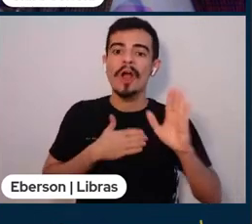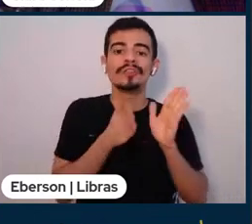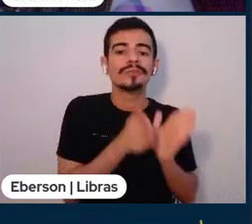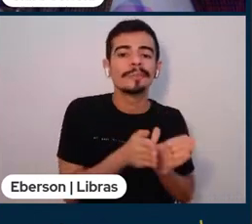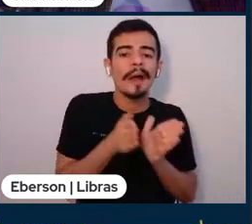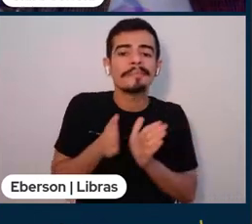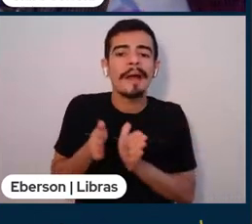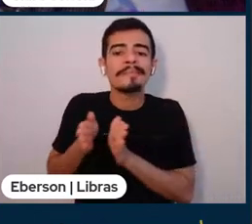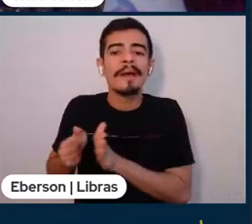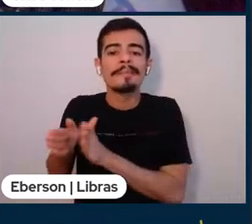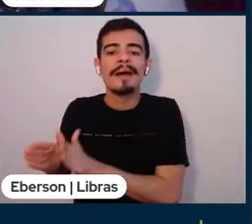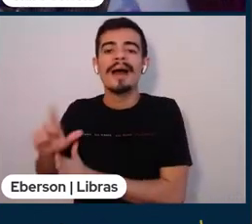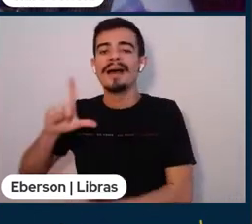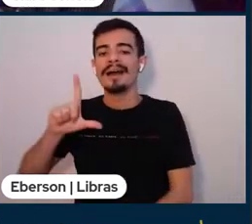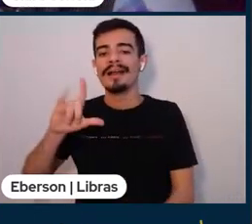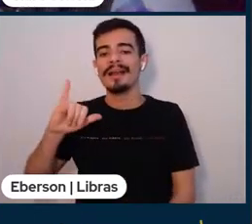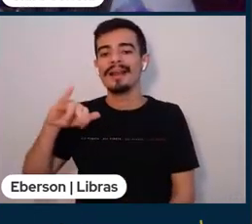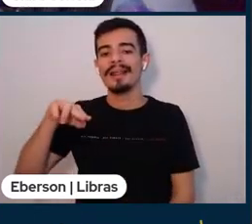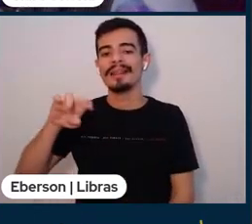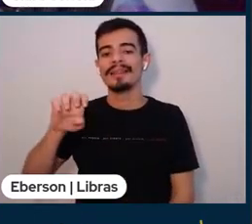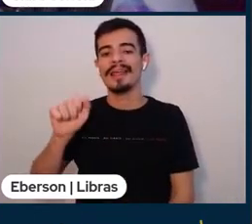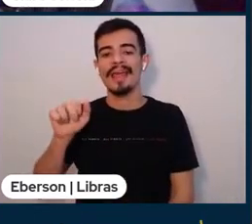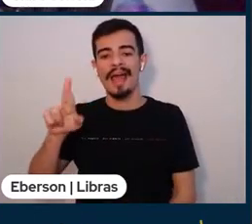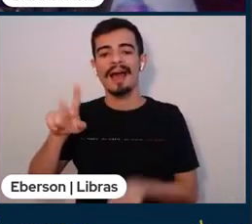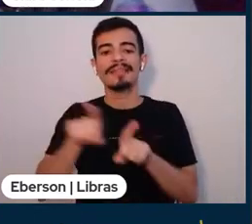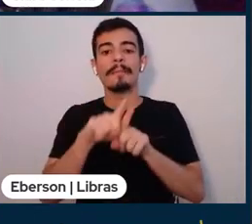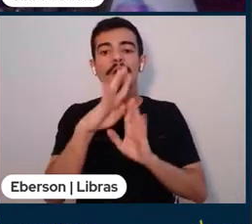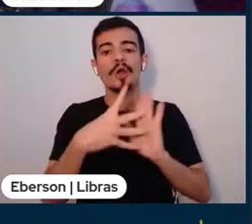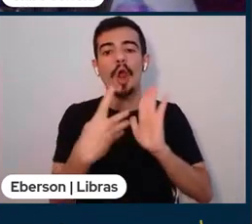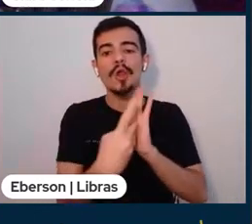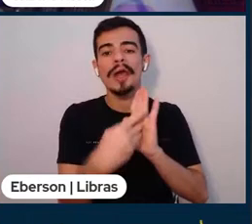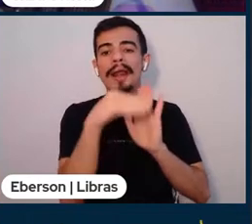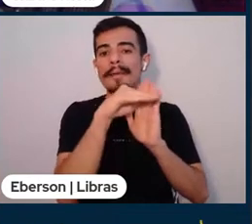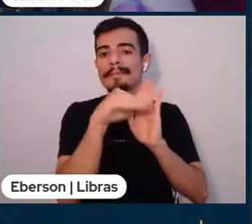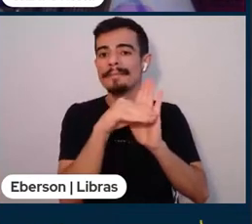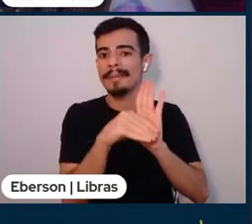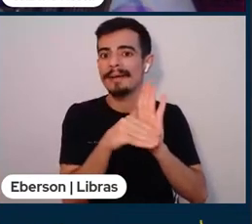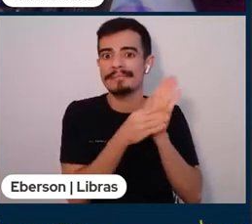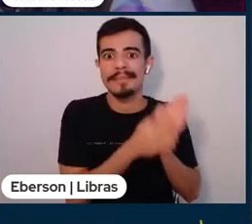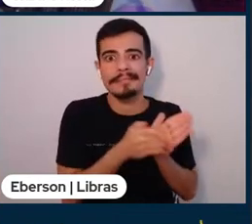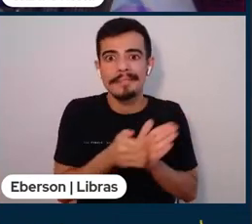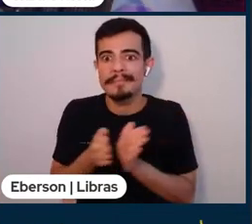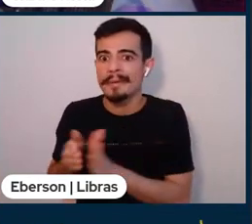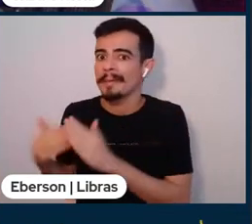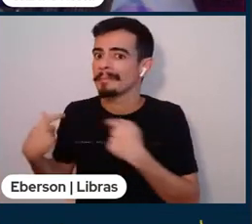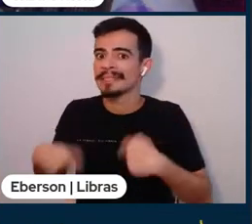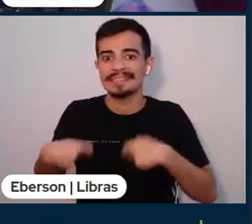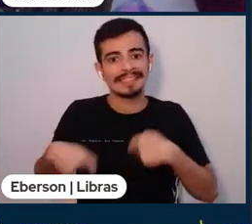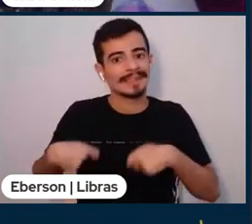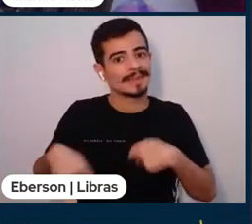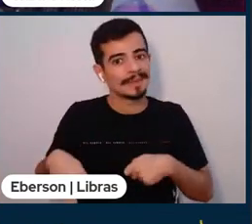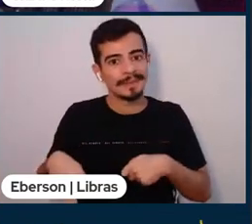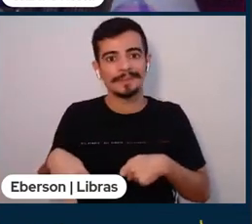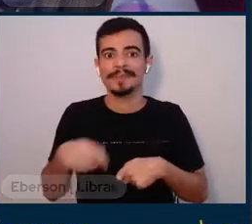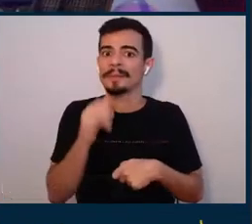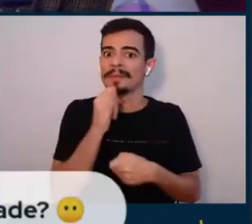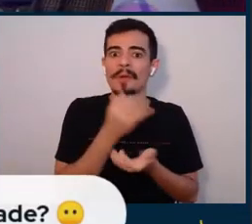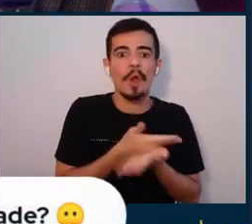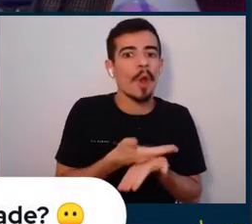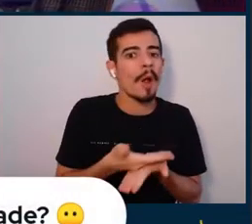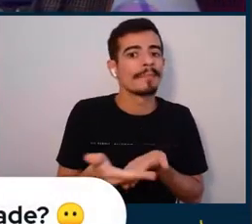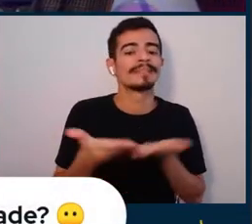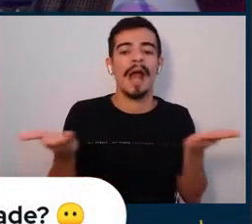cronograma. Eu tenho que seguir até um cronograma para estudar. Eu sigo, tipo, desde o comecinho. Vamos supor, estou estudando JavaScript